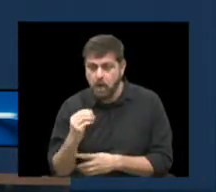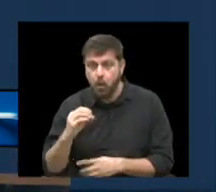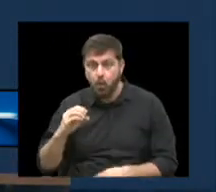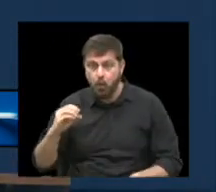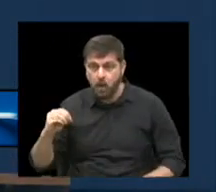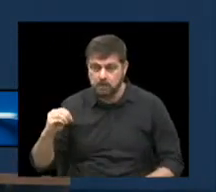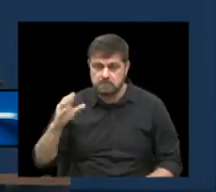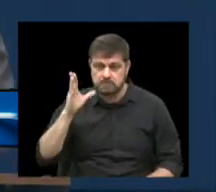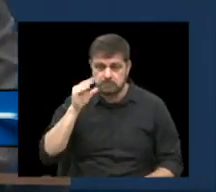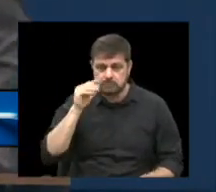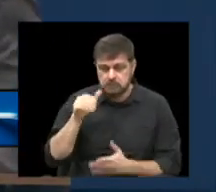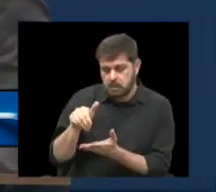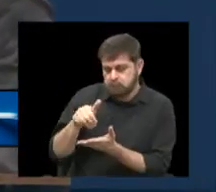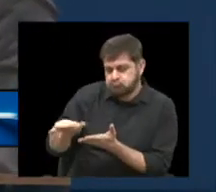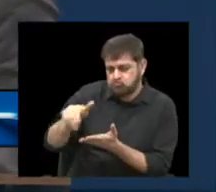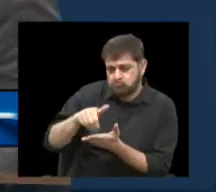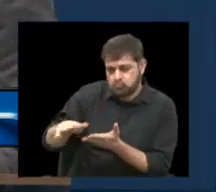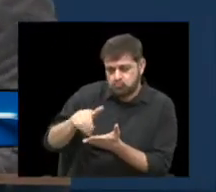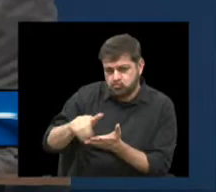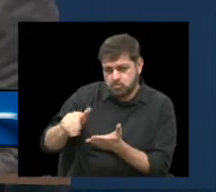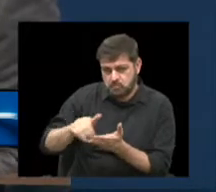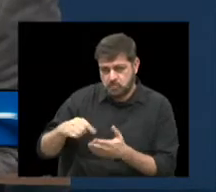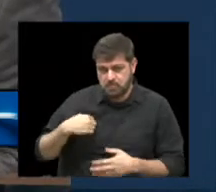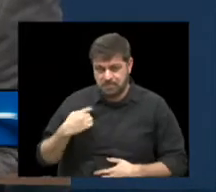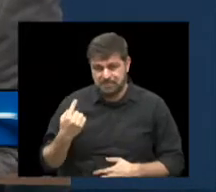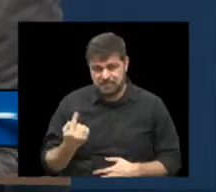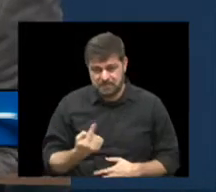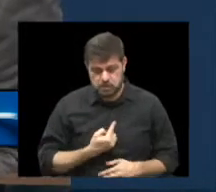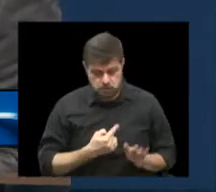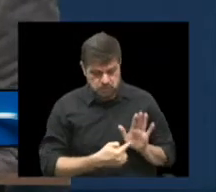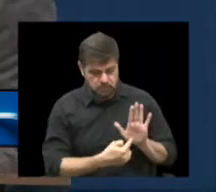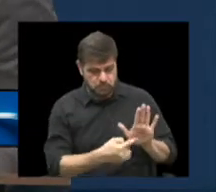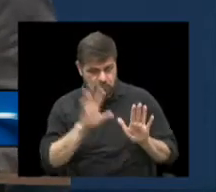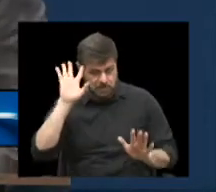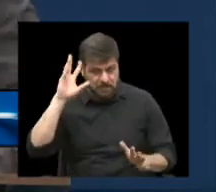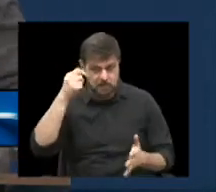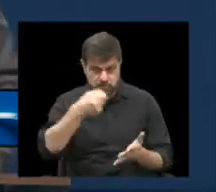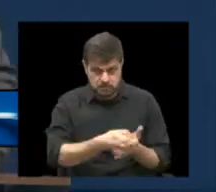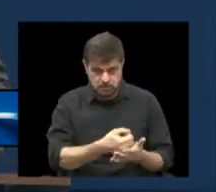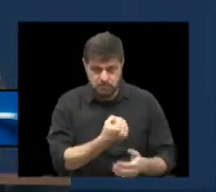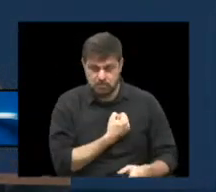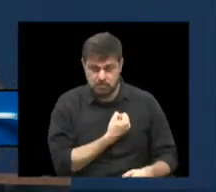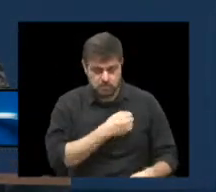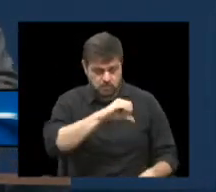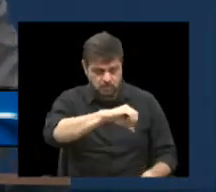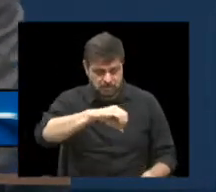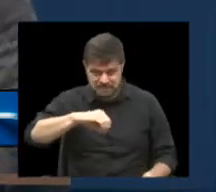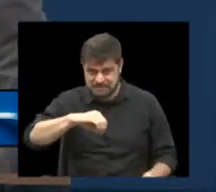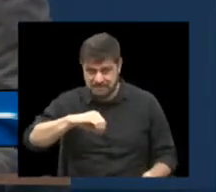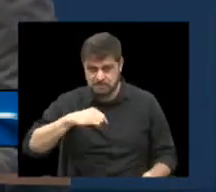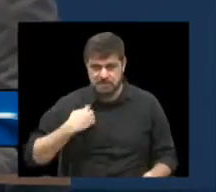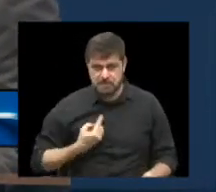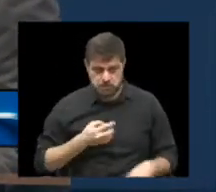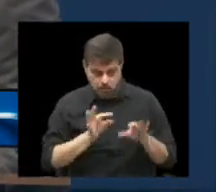vereador Nelson. Quando nós apresentamos a resolução 900 aqui, e nós apresentamos o projeto de